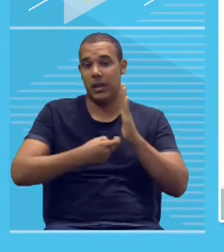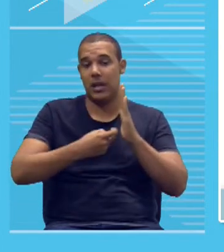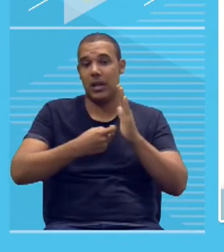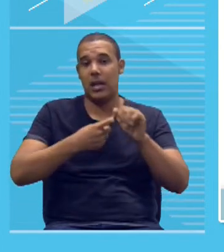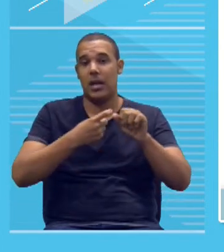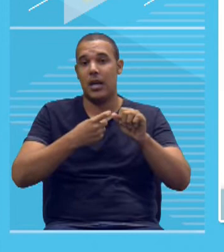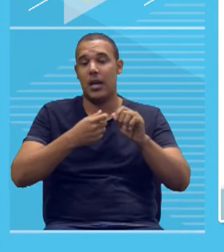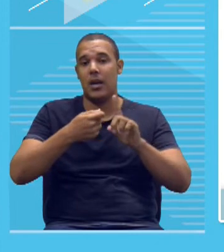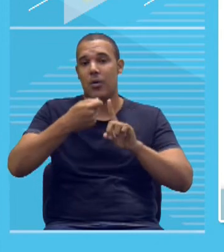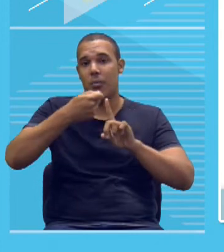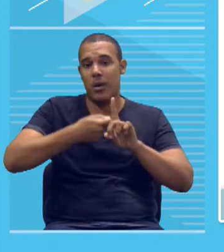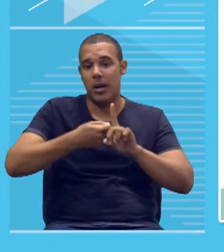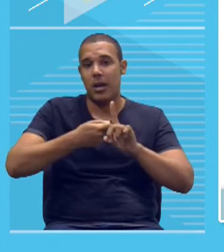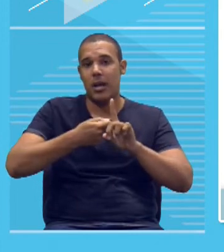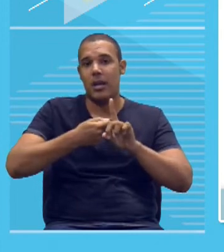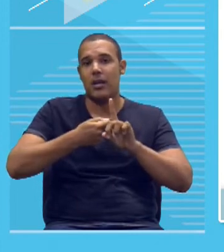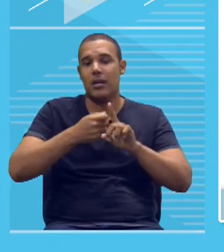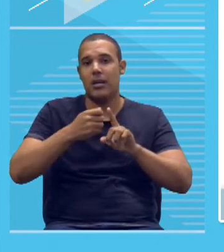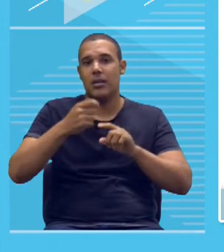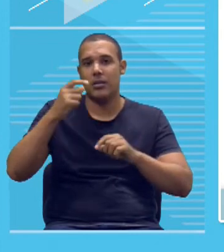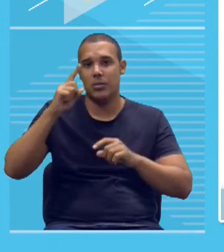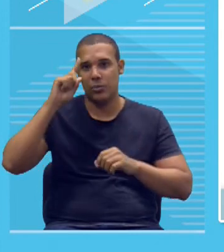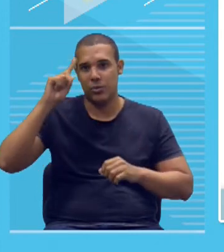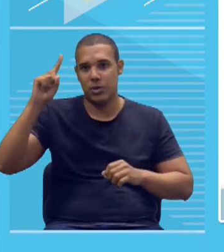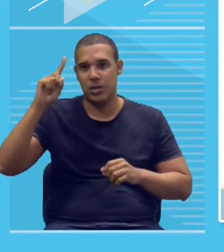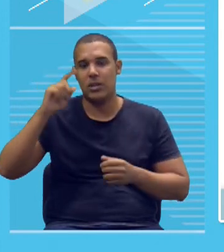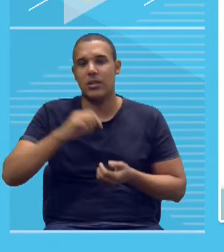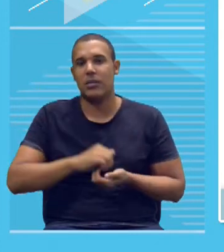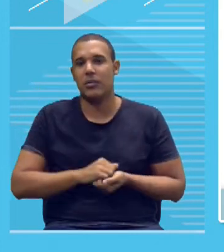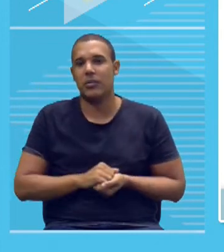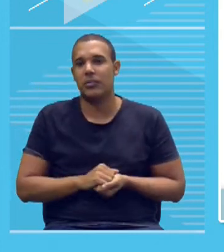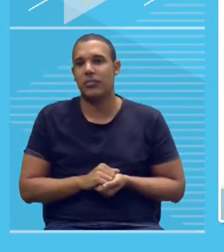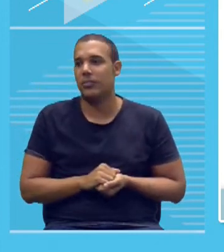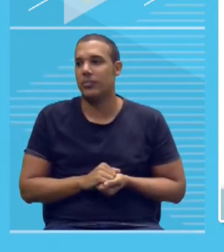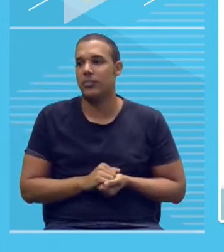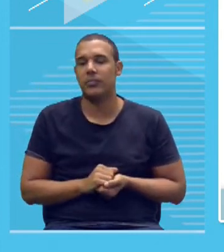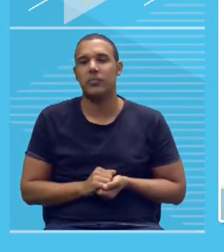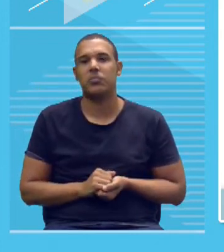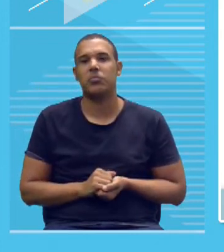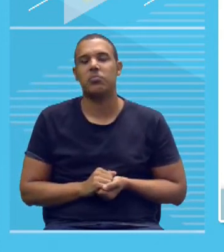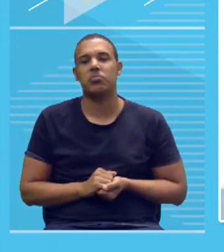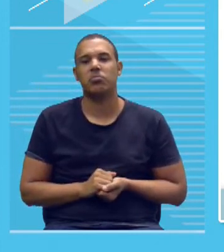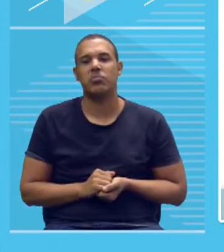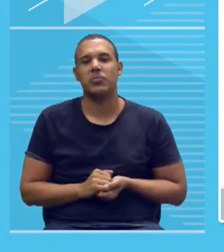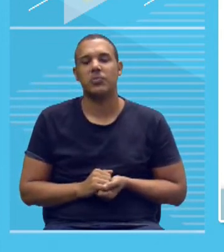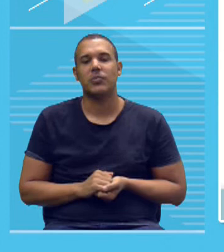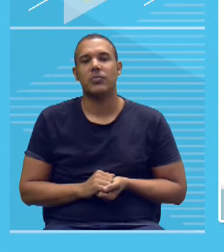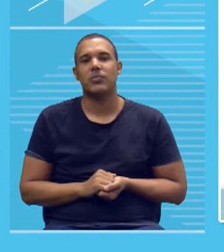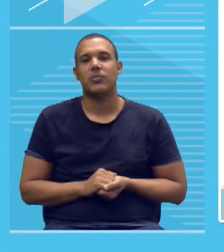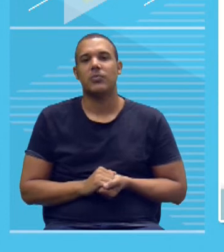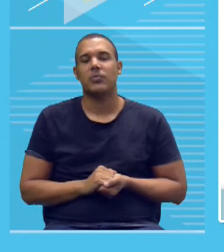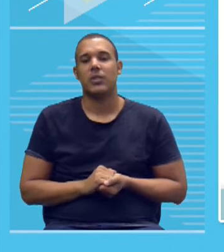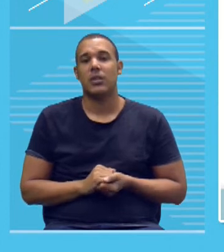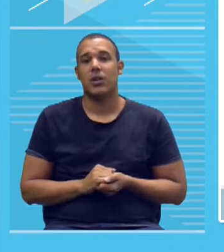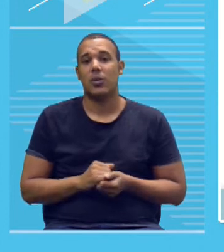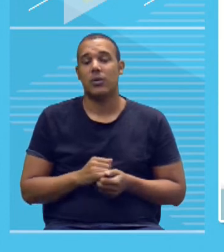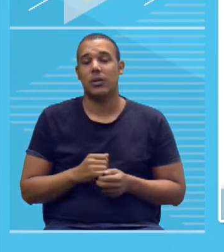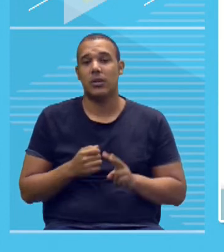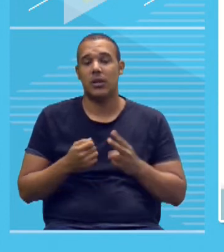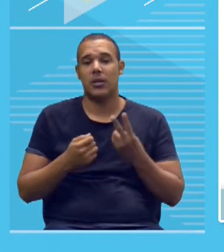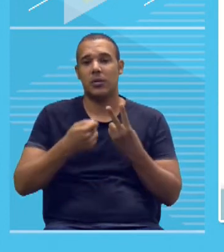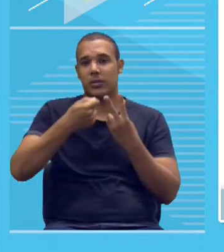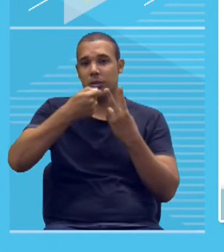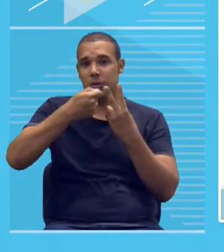é em um dia Então nesse caso o professor em um bimestre ou seja em dois meses totaliza